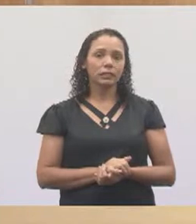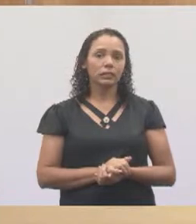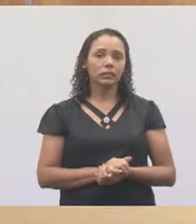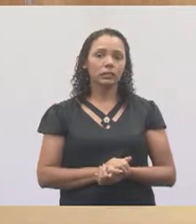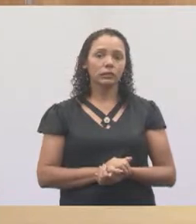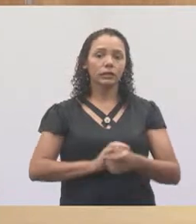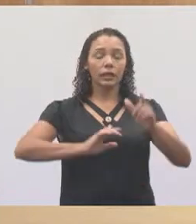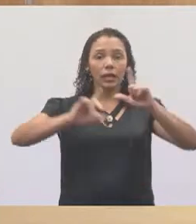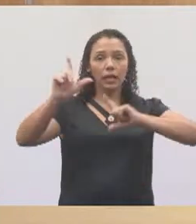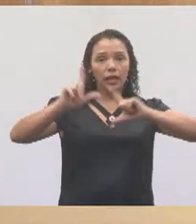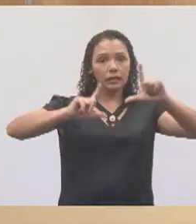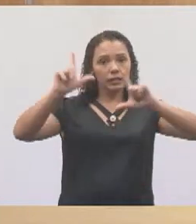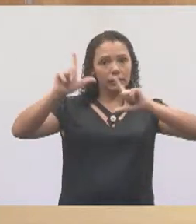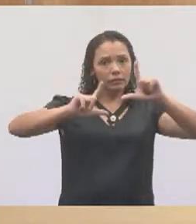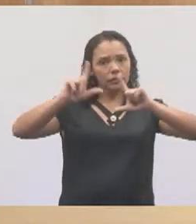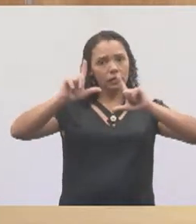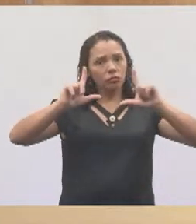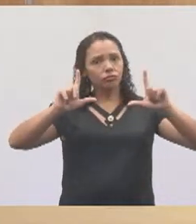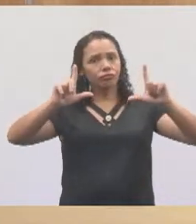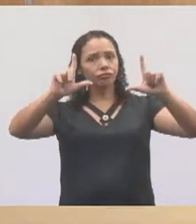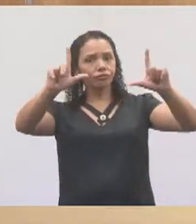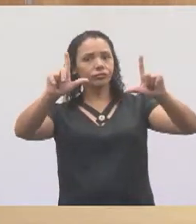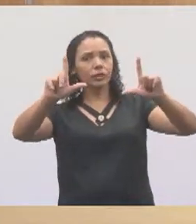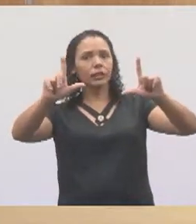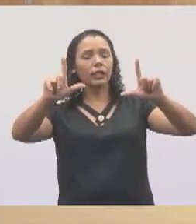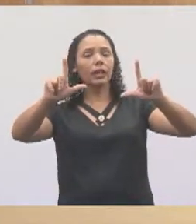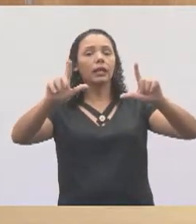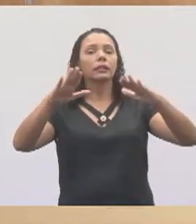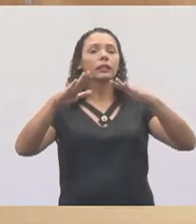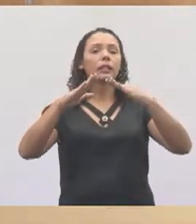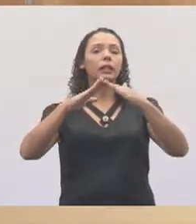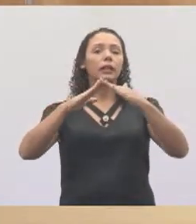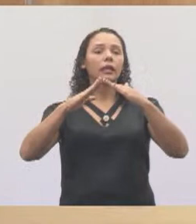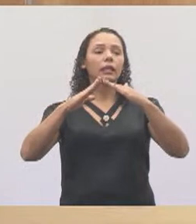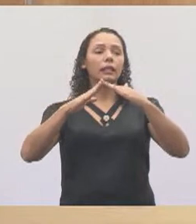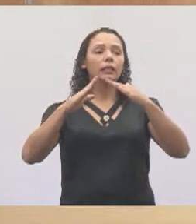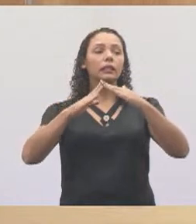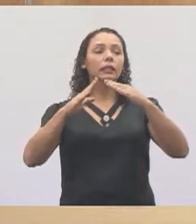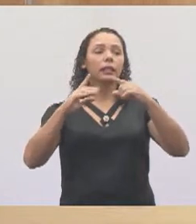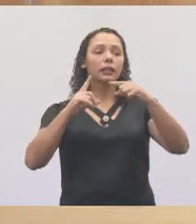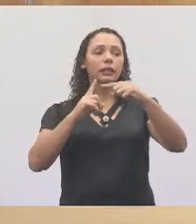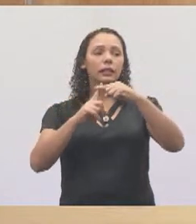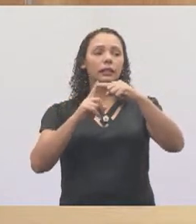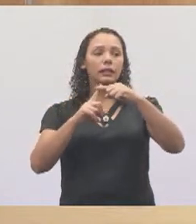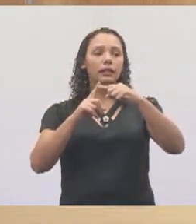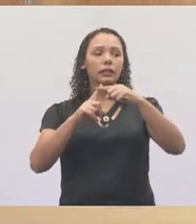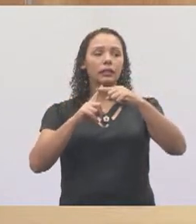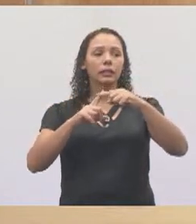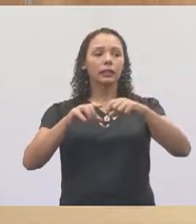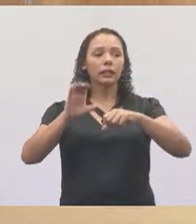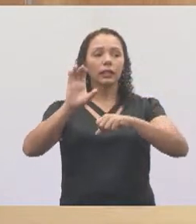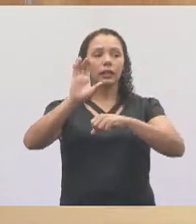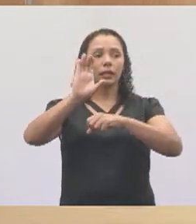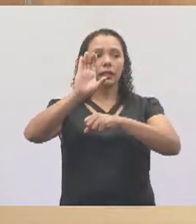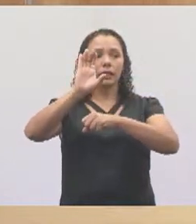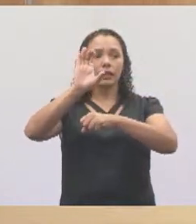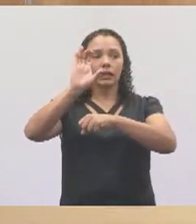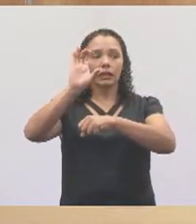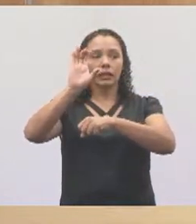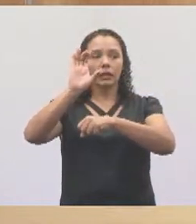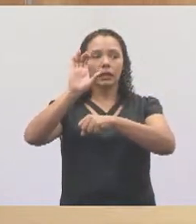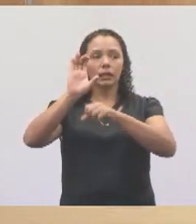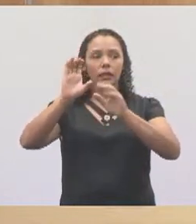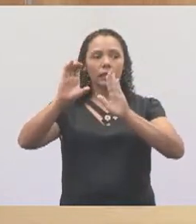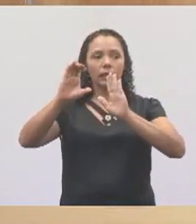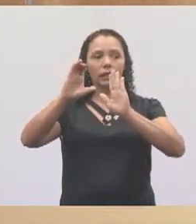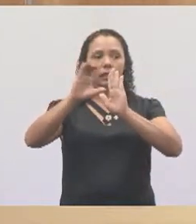ligada, vereador Roberto, lá na Canção Nova, não é? Porque ele gostava de deixar ali uma mensagem